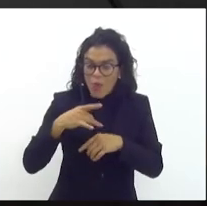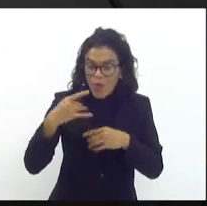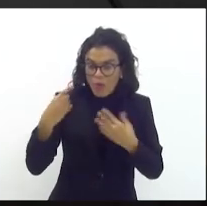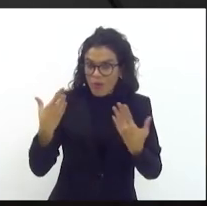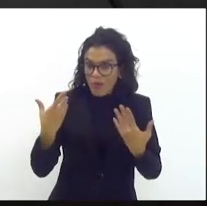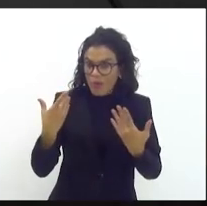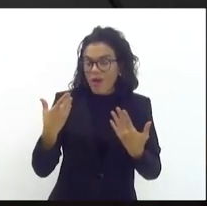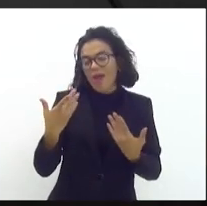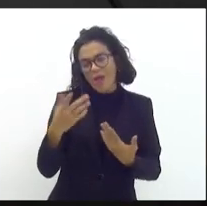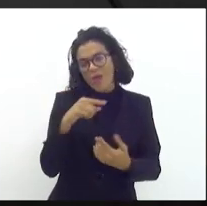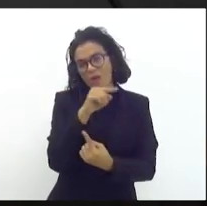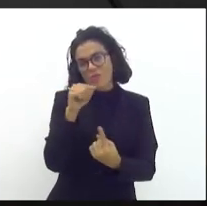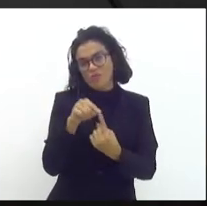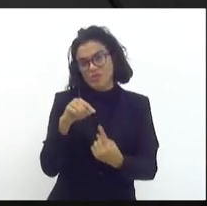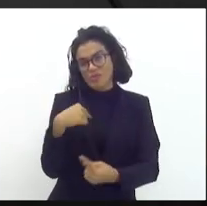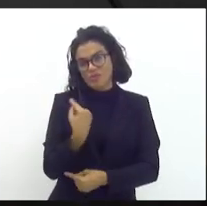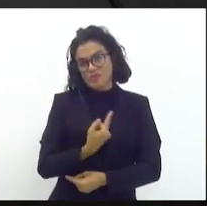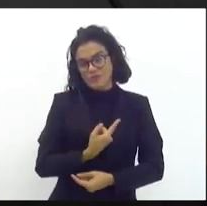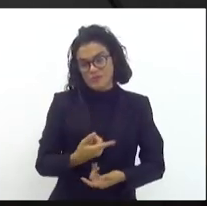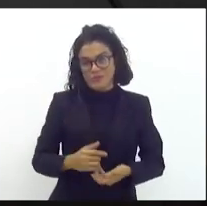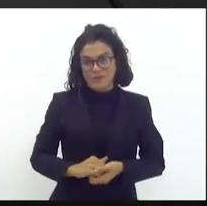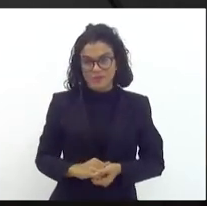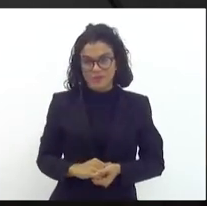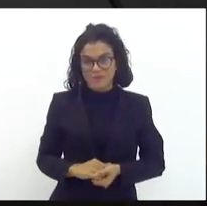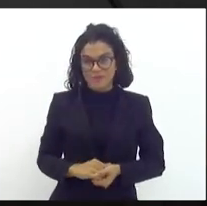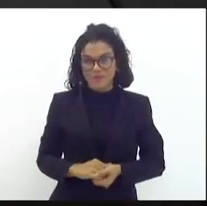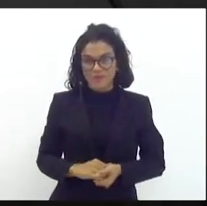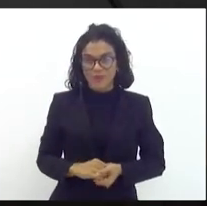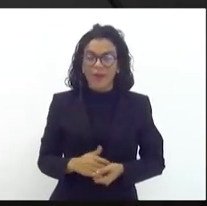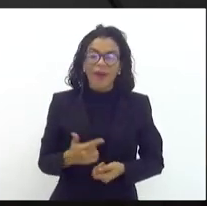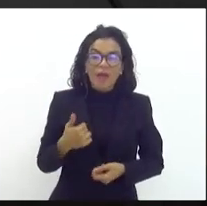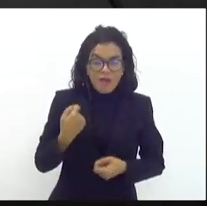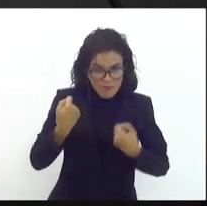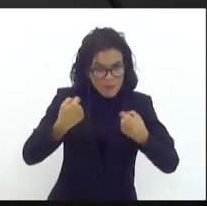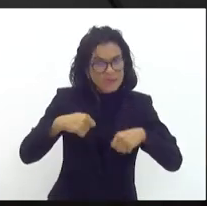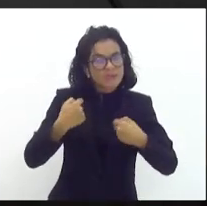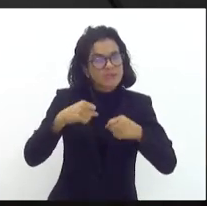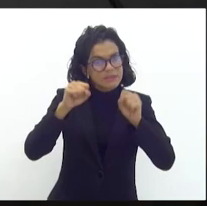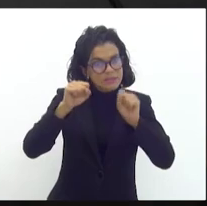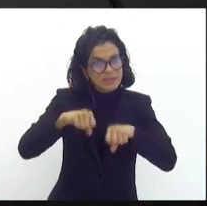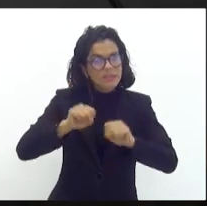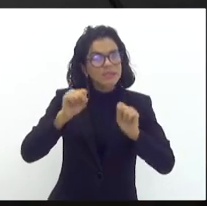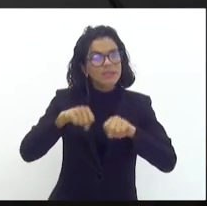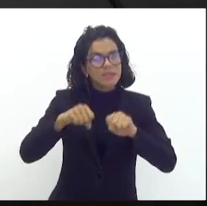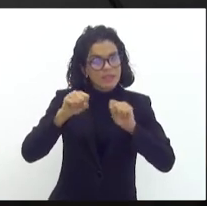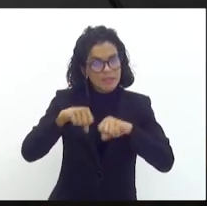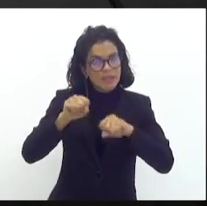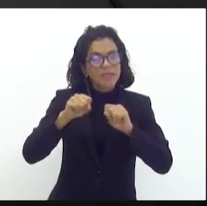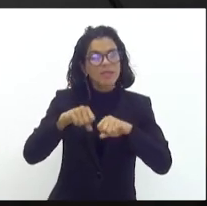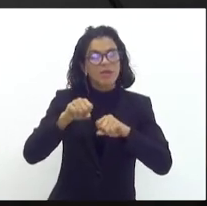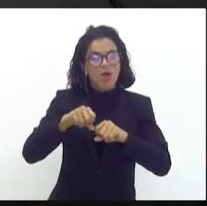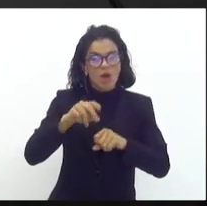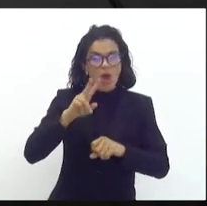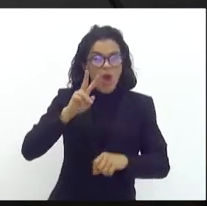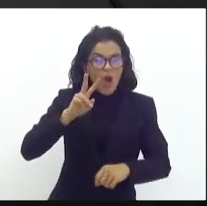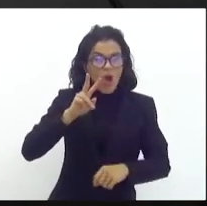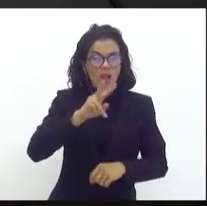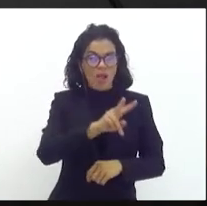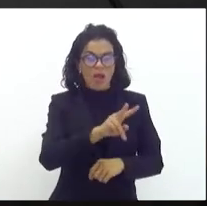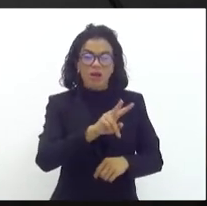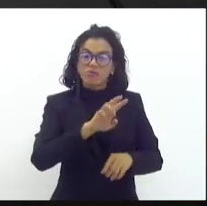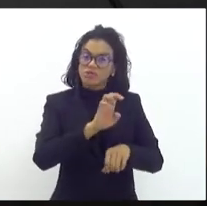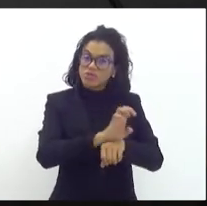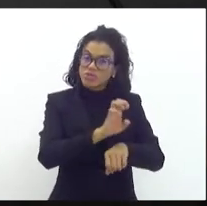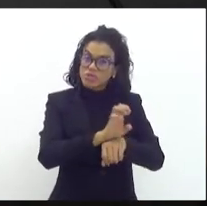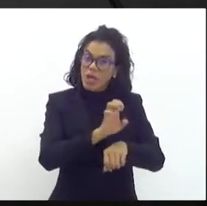que é o objetivo de todos nós E aí nós temos que olhar assim para umbigo do Estado do Rio de Janeiro que